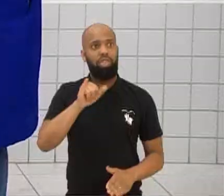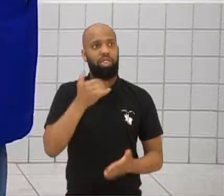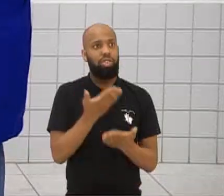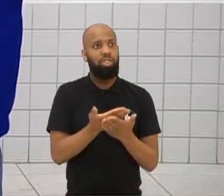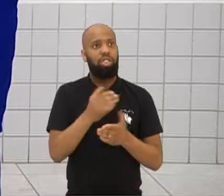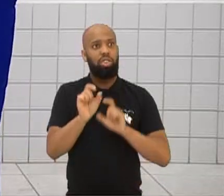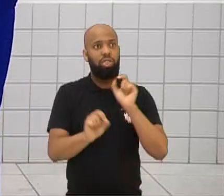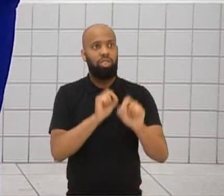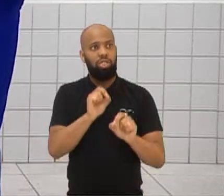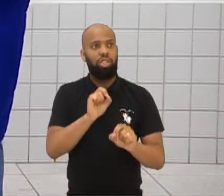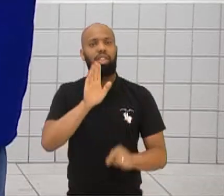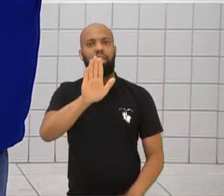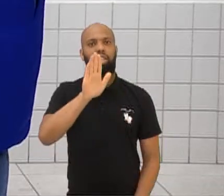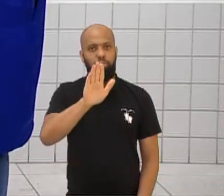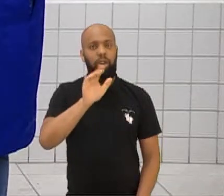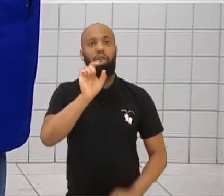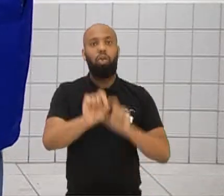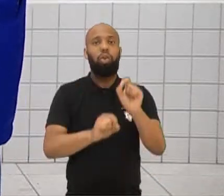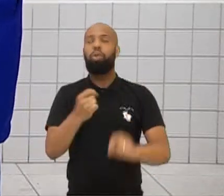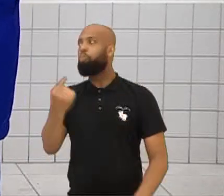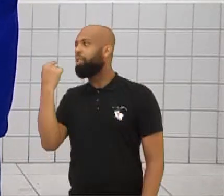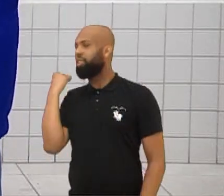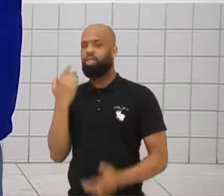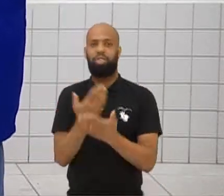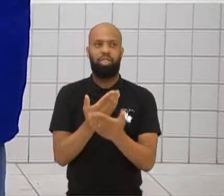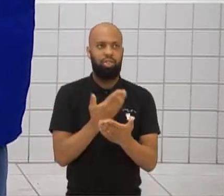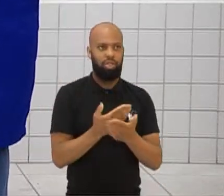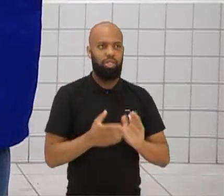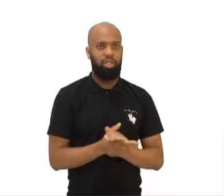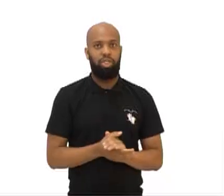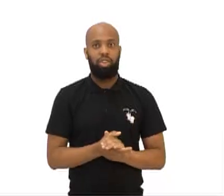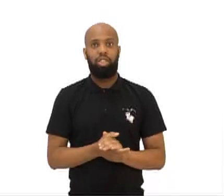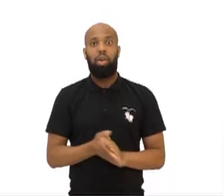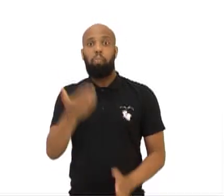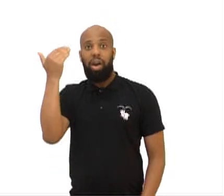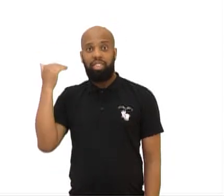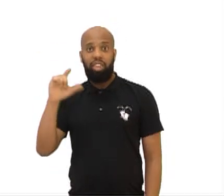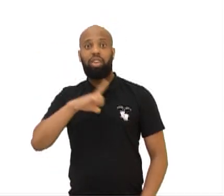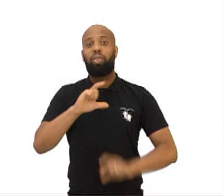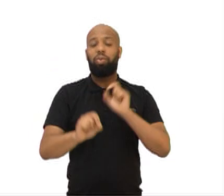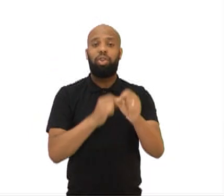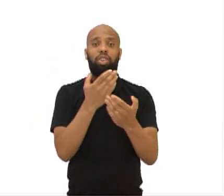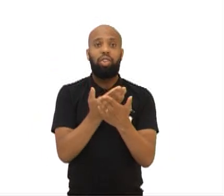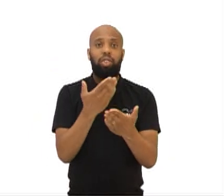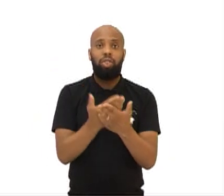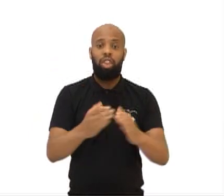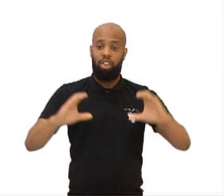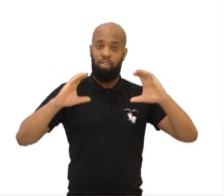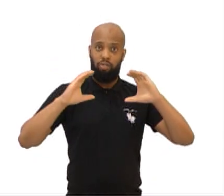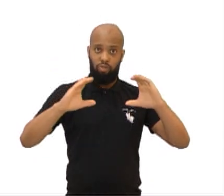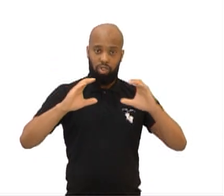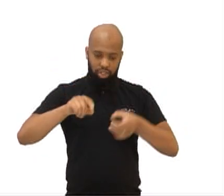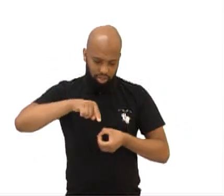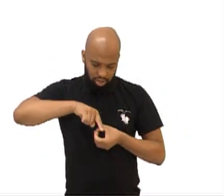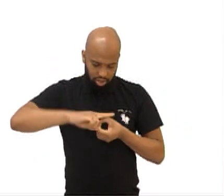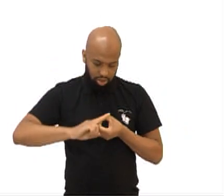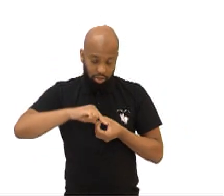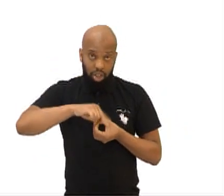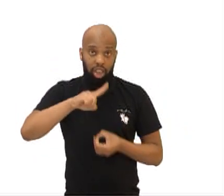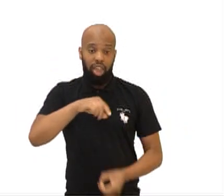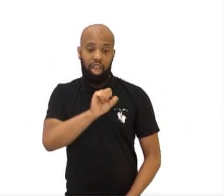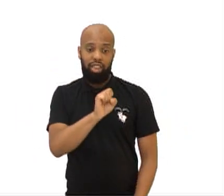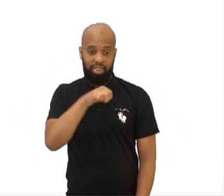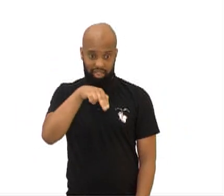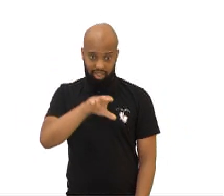Ou melhor, o que nós vimos anteriormente, professora? Na aula anterior, já foi trabalhado com vocês a função trigonométrica seno,